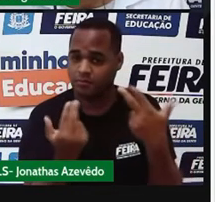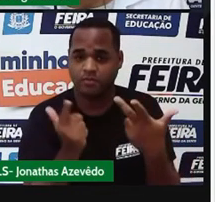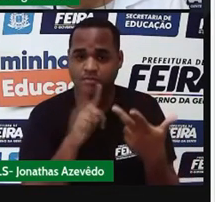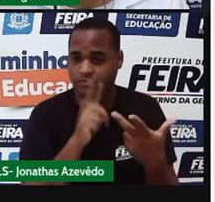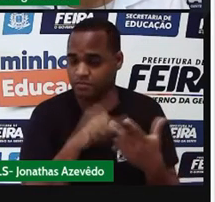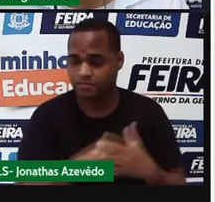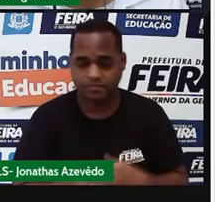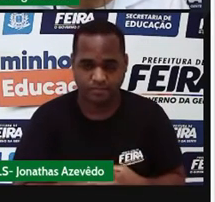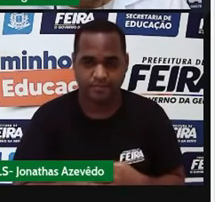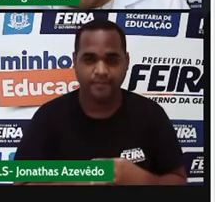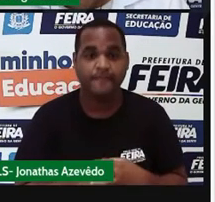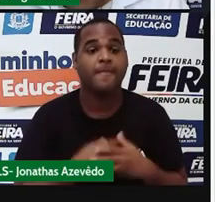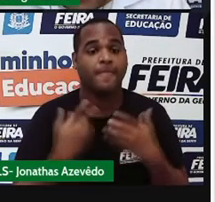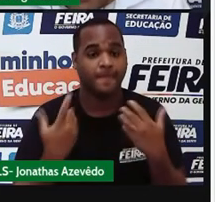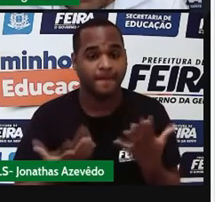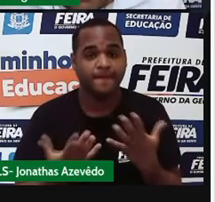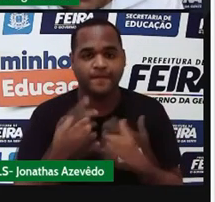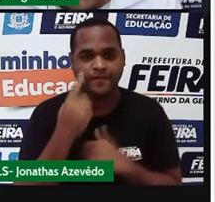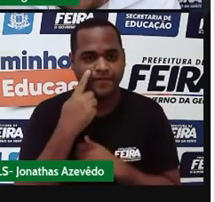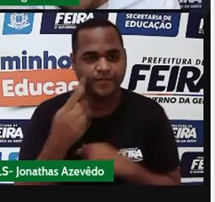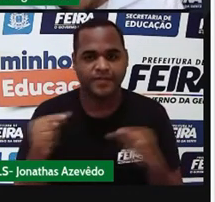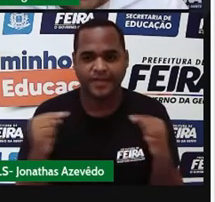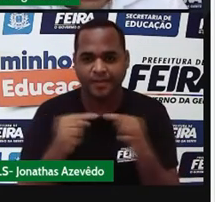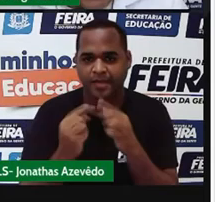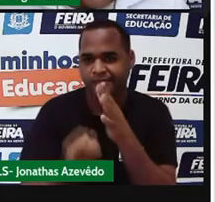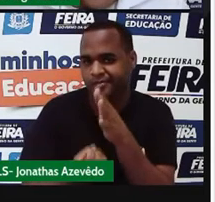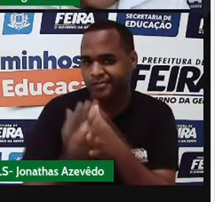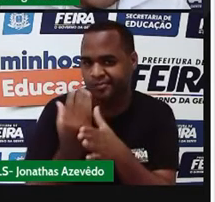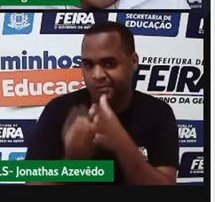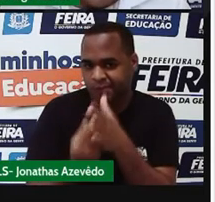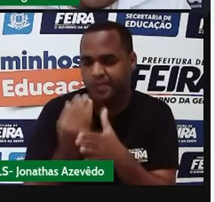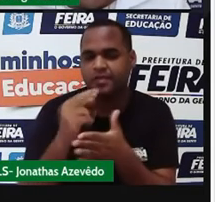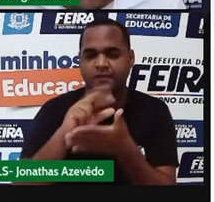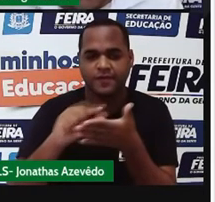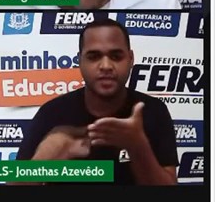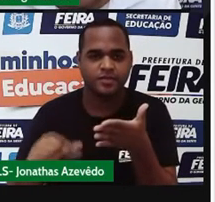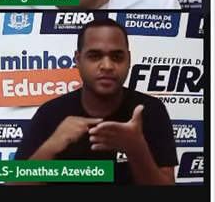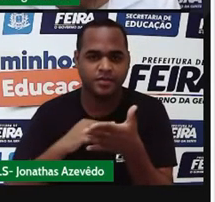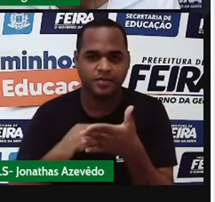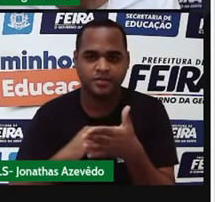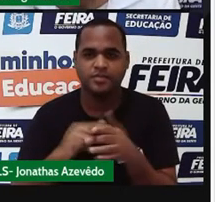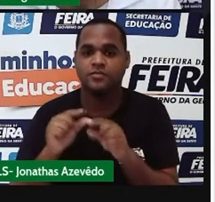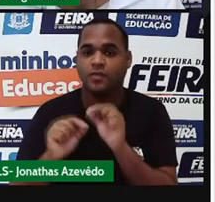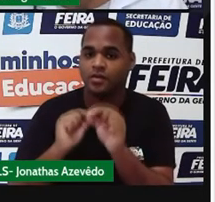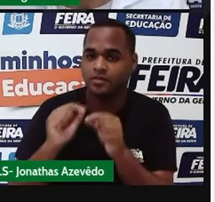tá então isso aí faz aparecer a fração